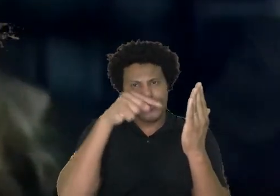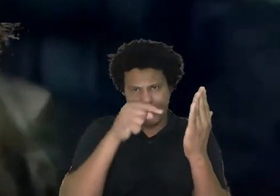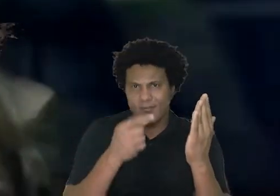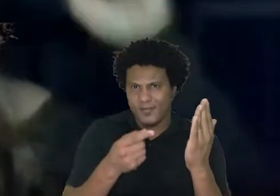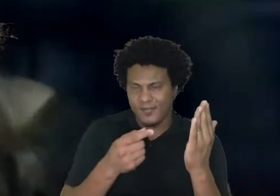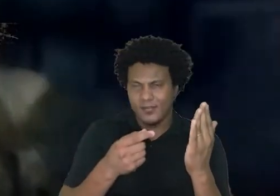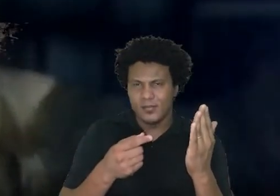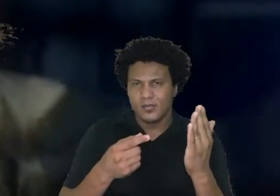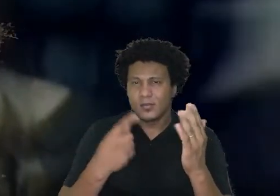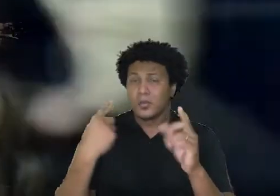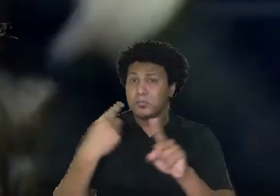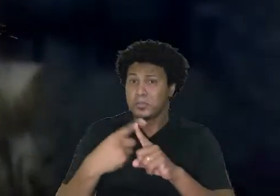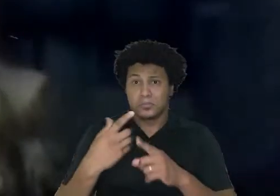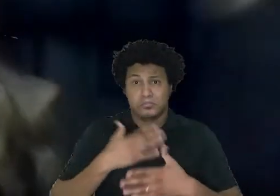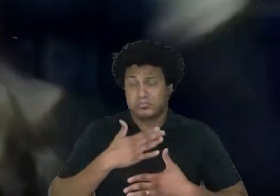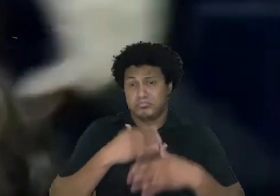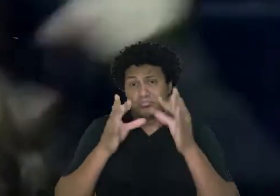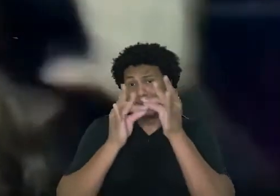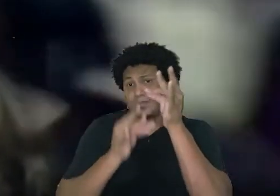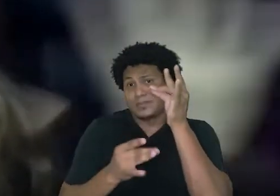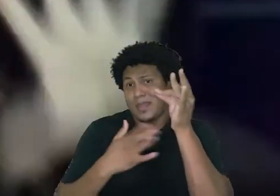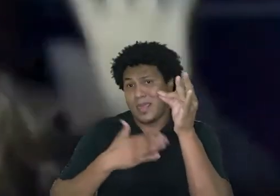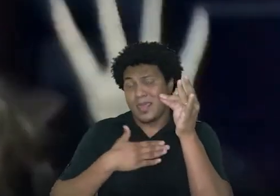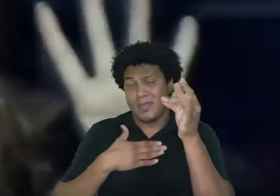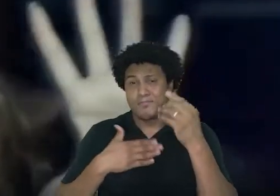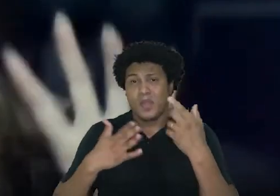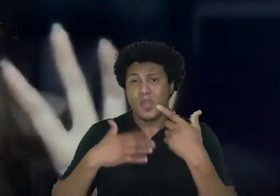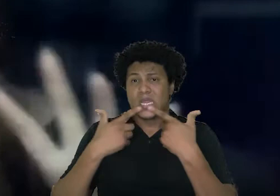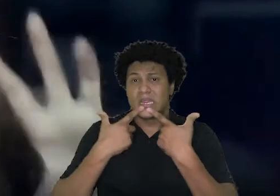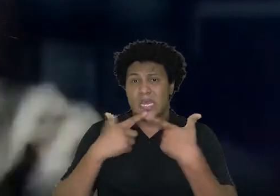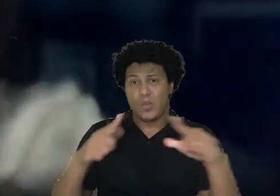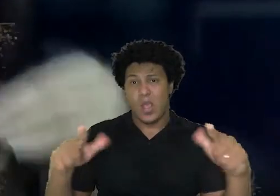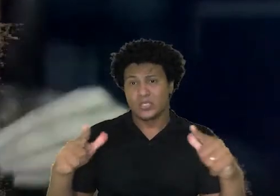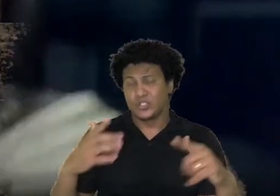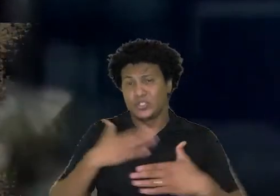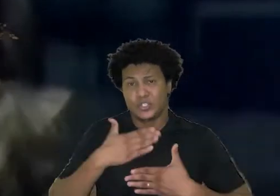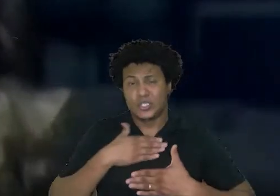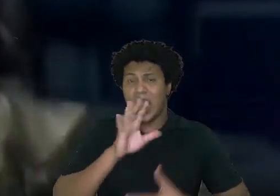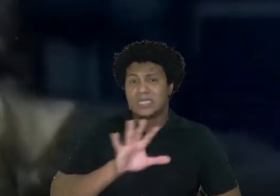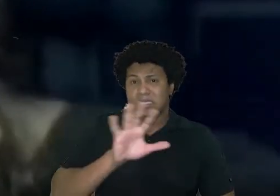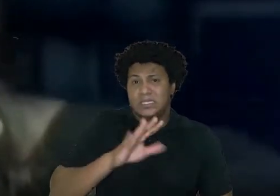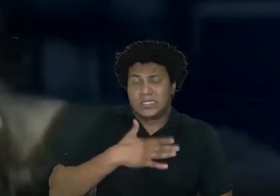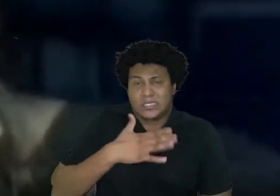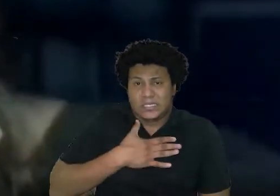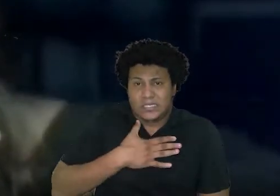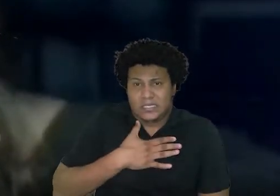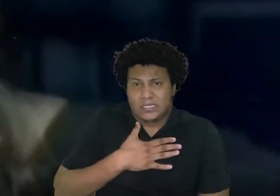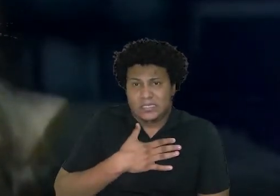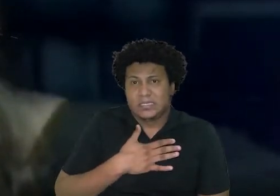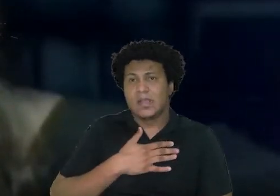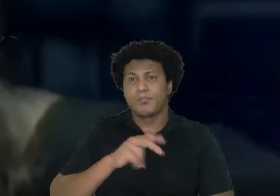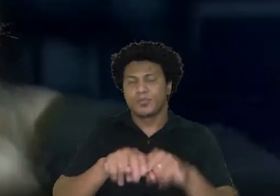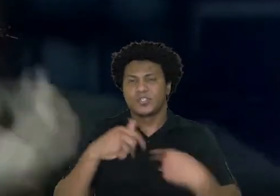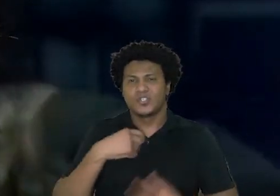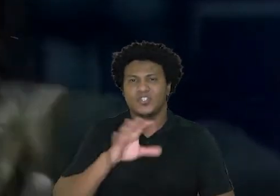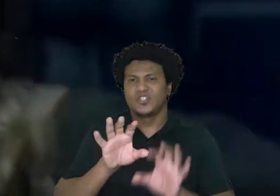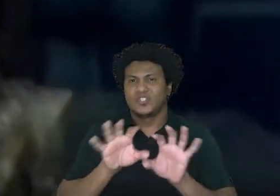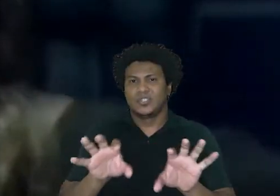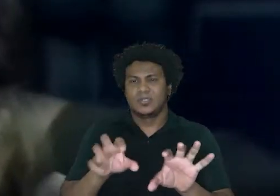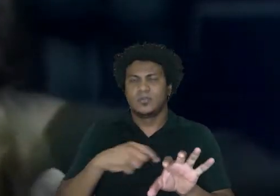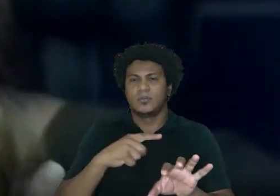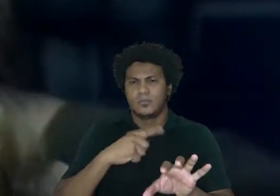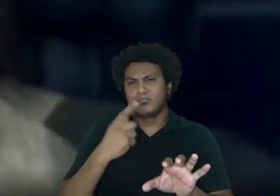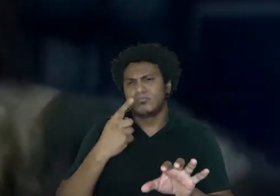fosse projetada, estava ali, eu estava dizendo o que é que estava acontecendo, né? A descrição estava ali muito presente e eu. Como